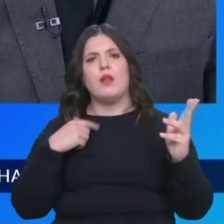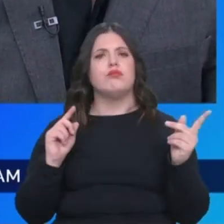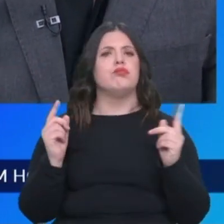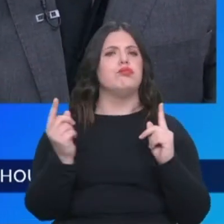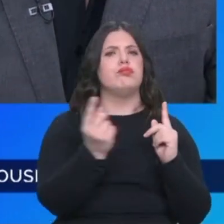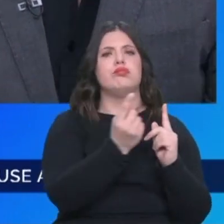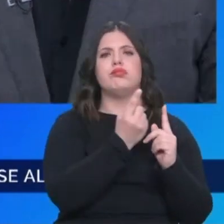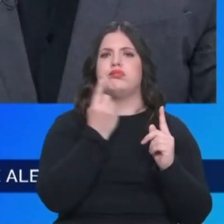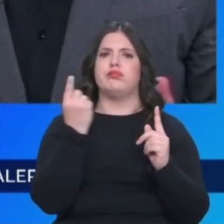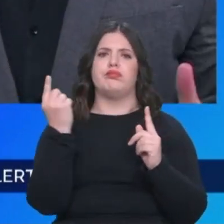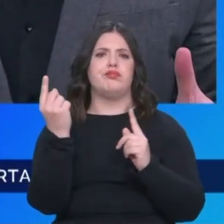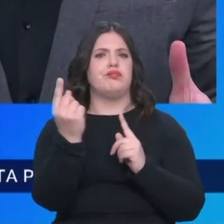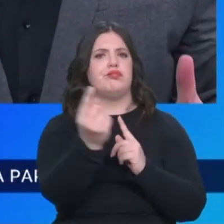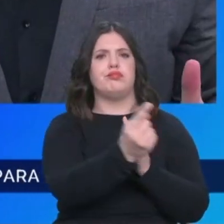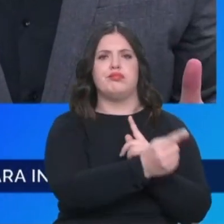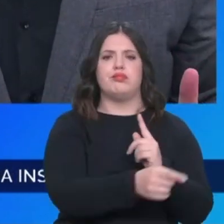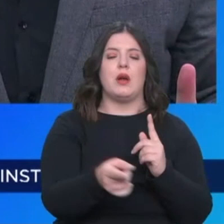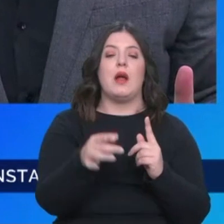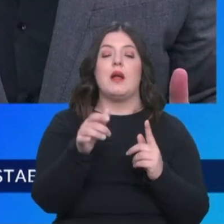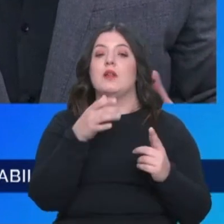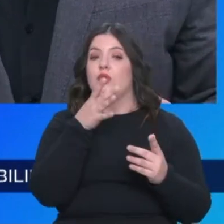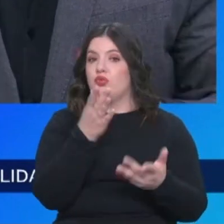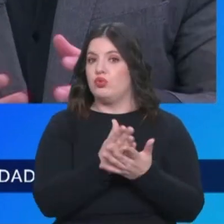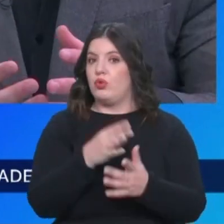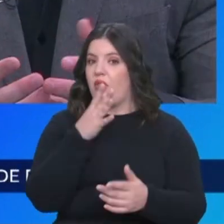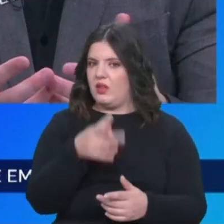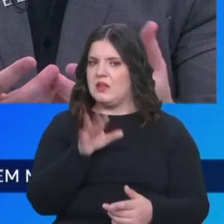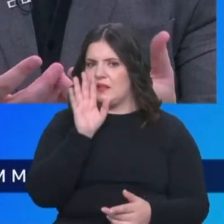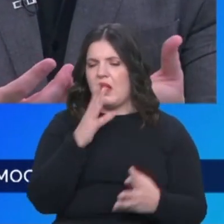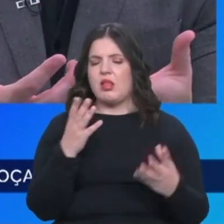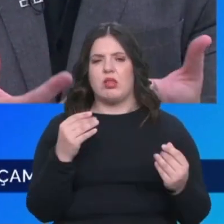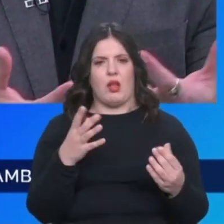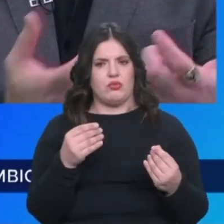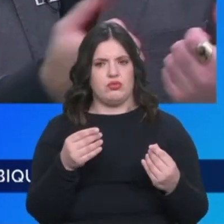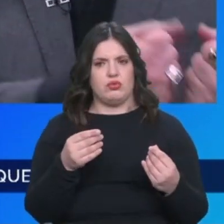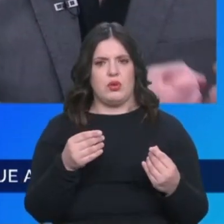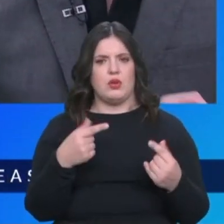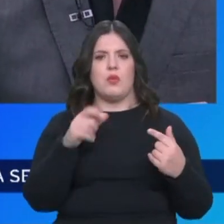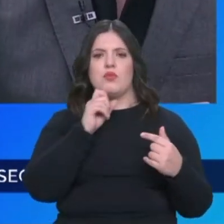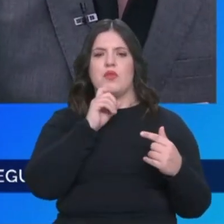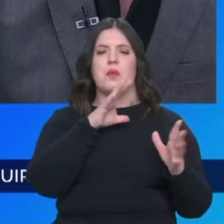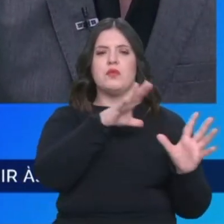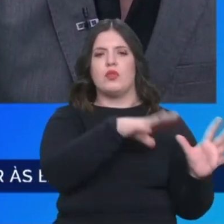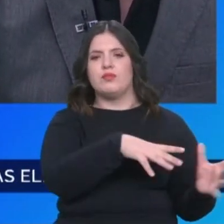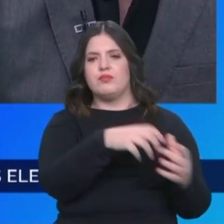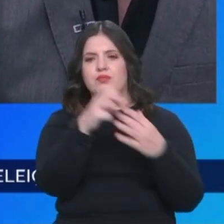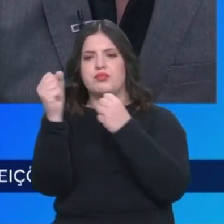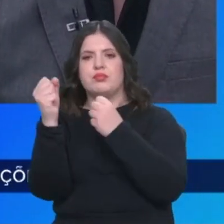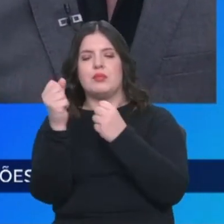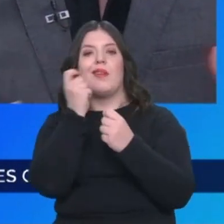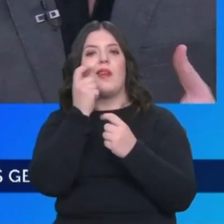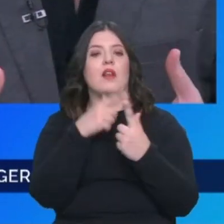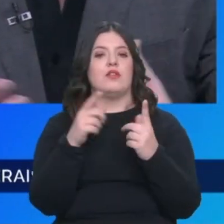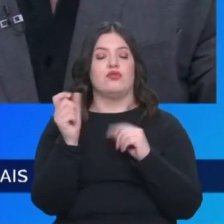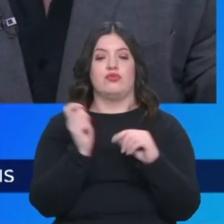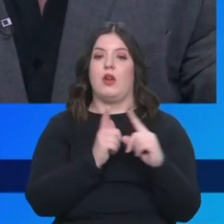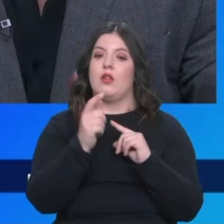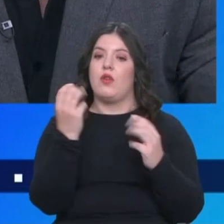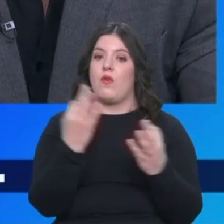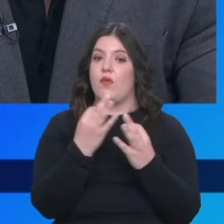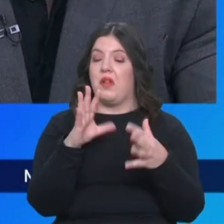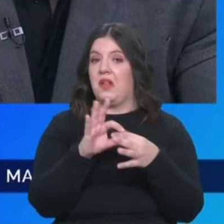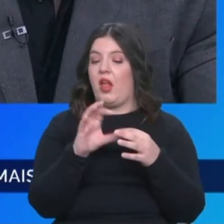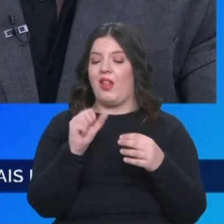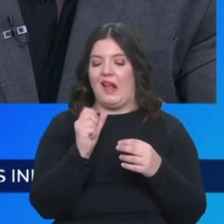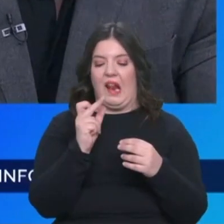o seguinte: bom, se são assim tantos, então se calhar muitos deles foram capturados pelas estrelas, em termos